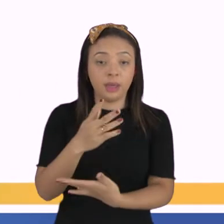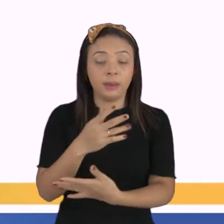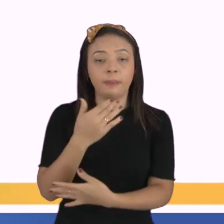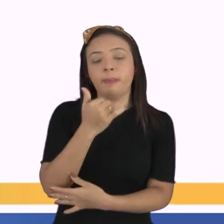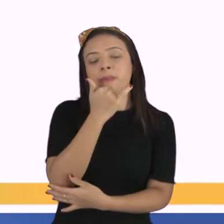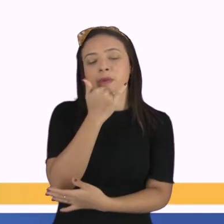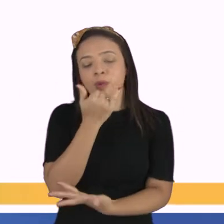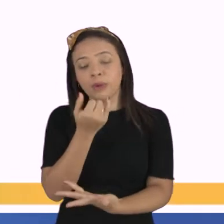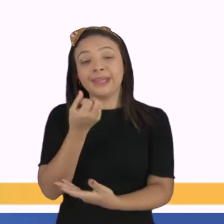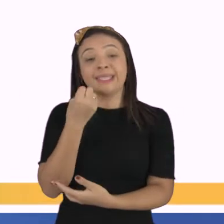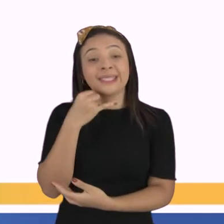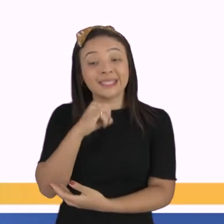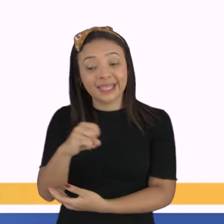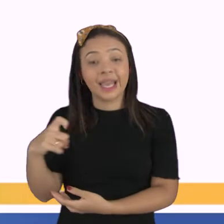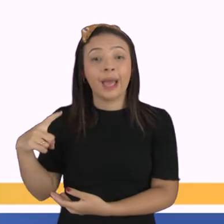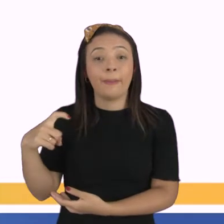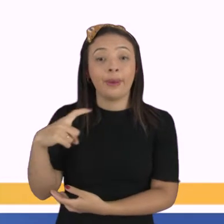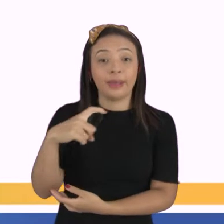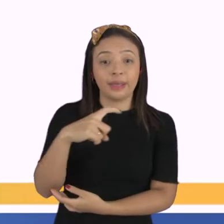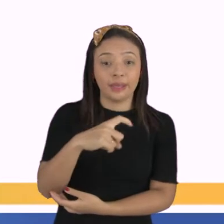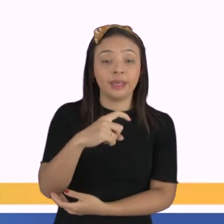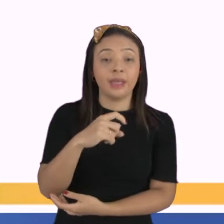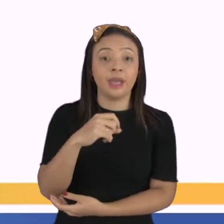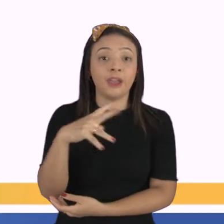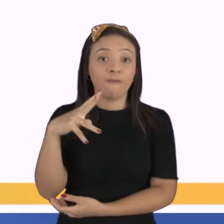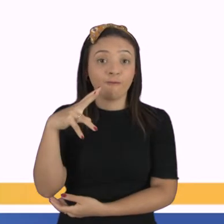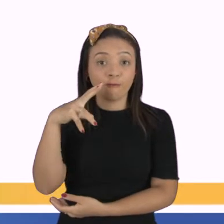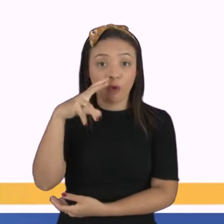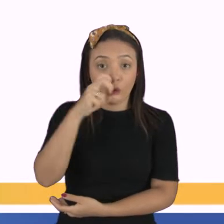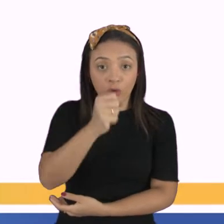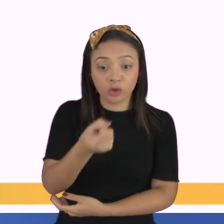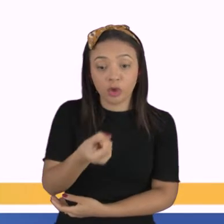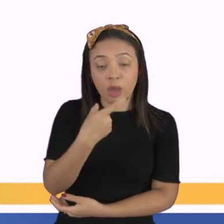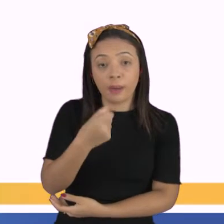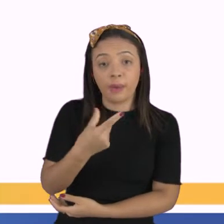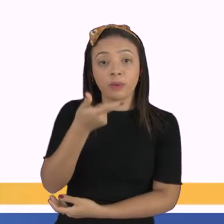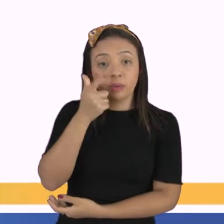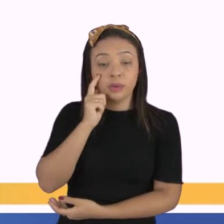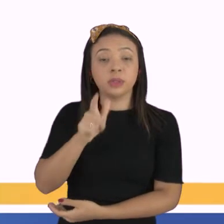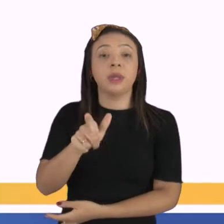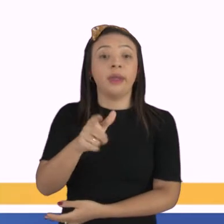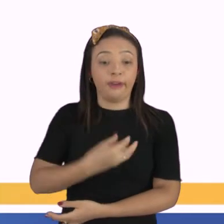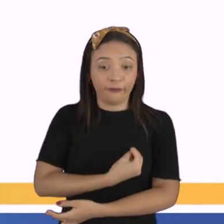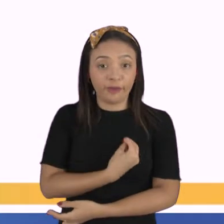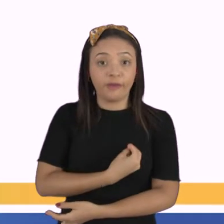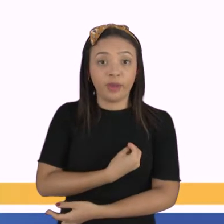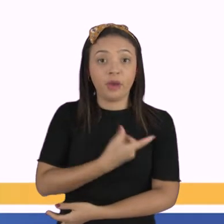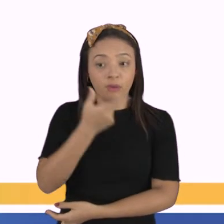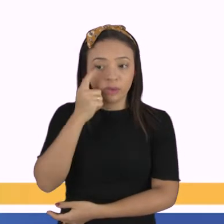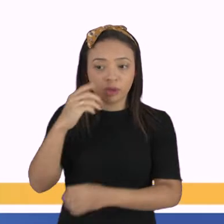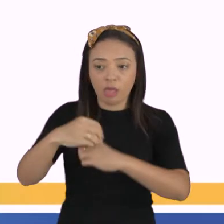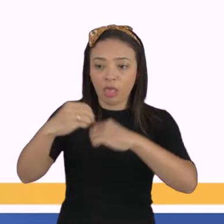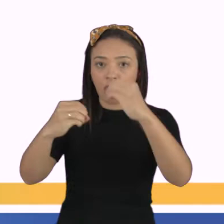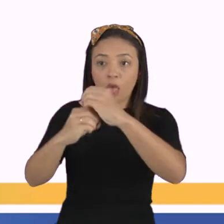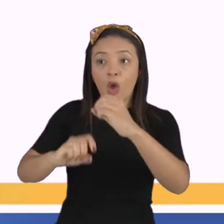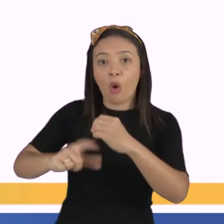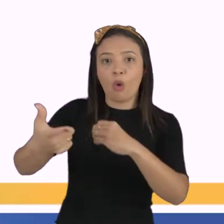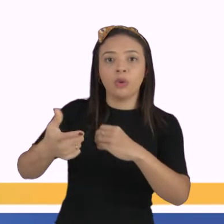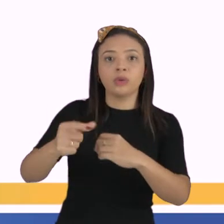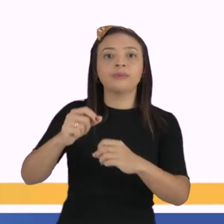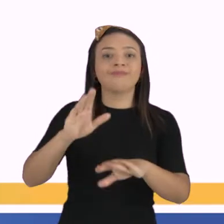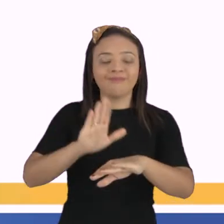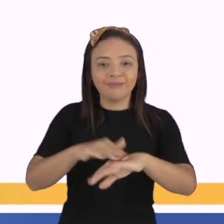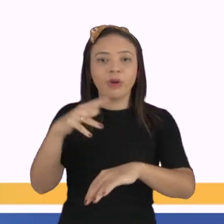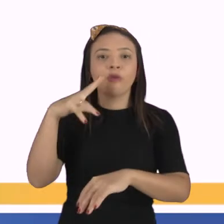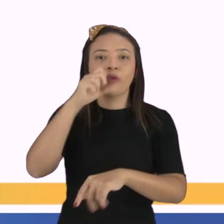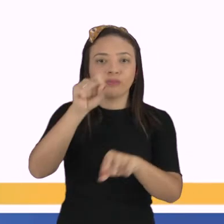na verdade, essas bactérias que apresentam maior resistência, elas sobrevivem, se reproduzem e deixam as cepas mais resistentes.